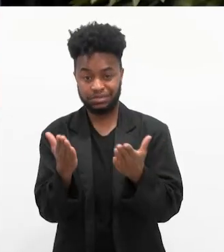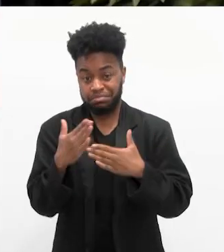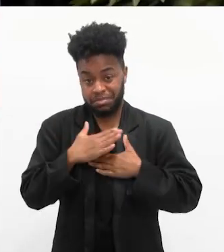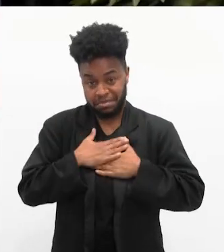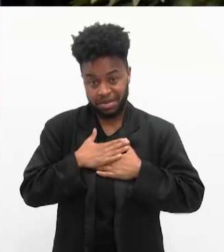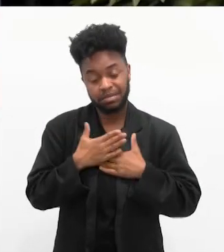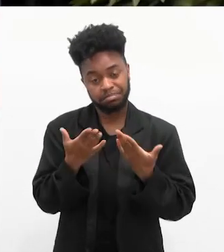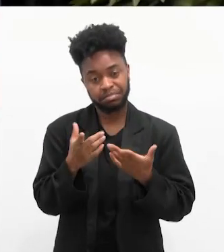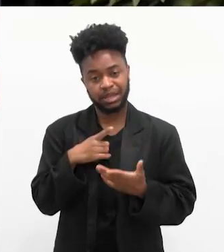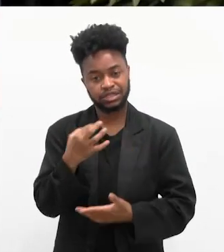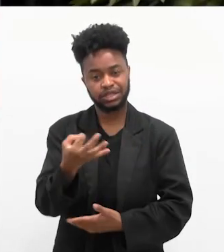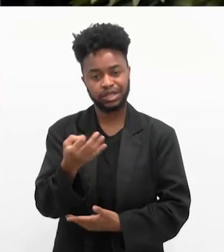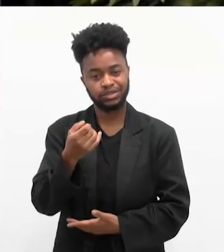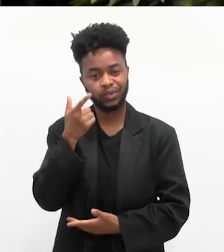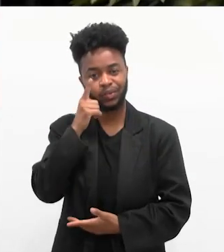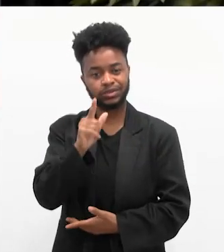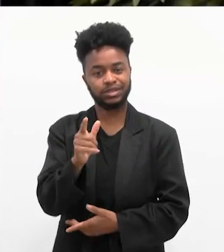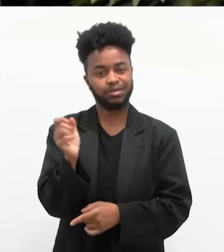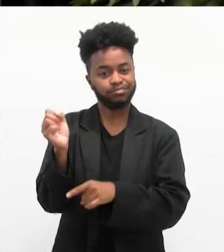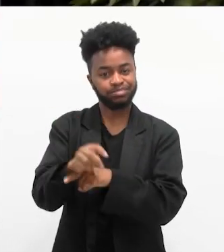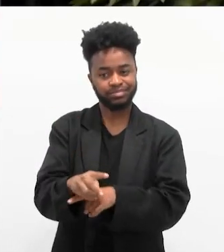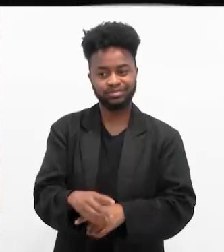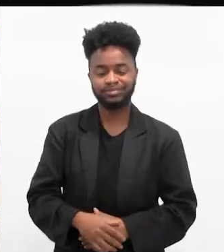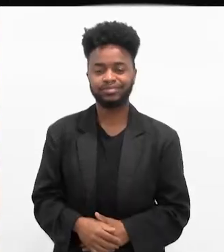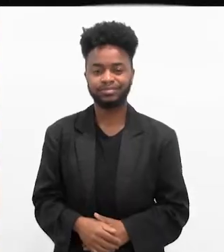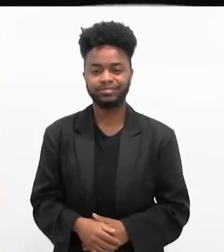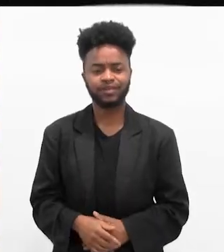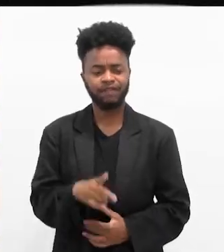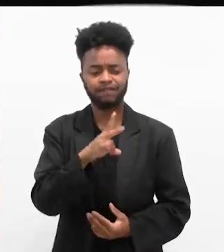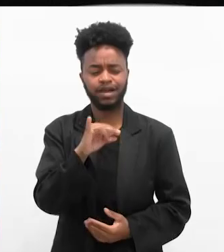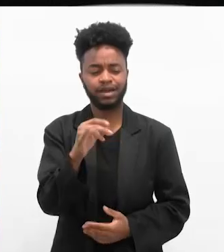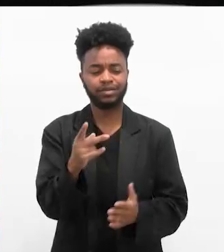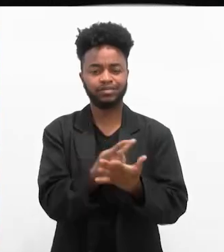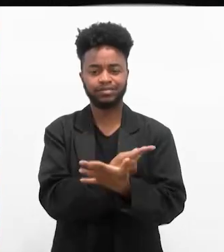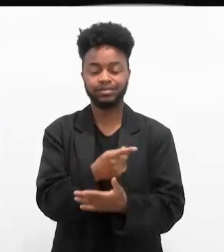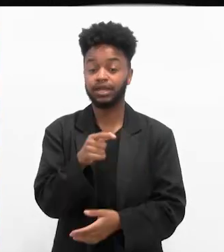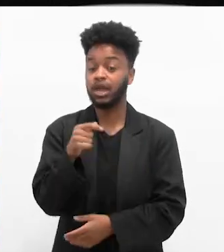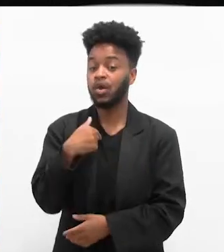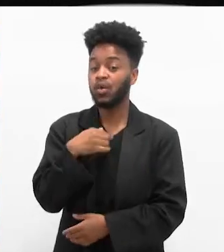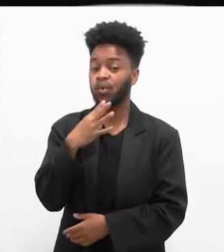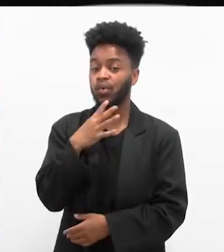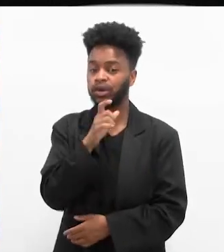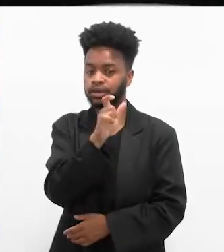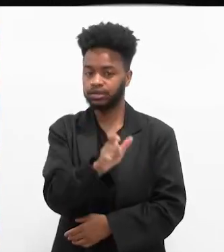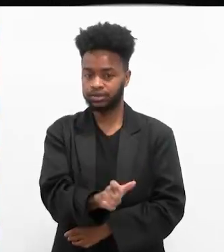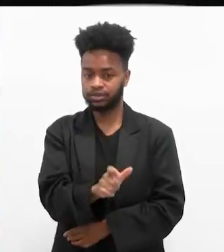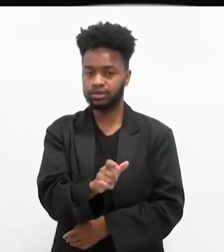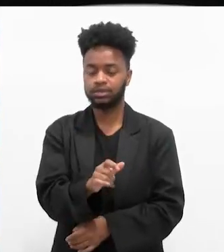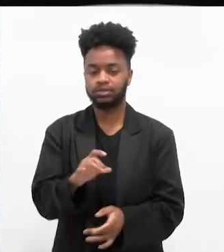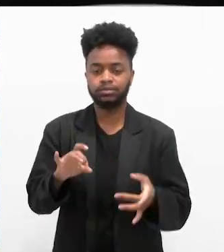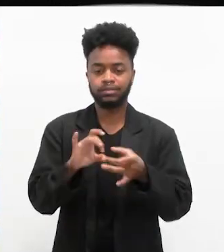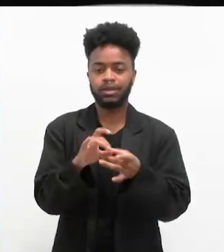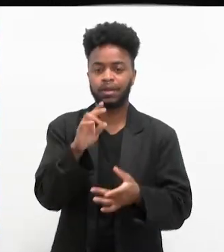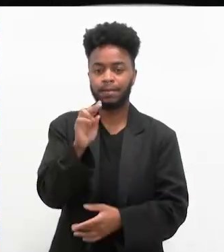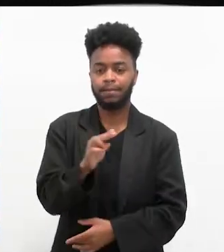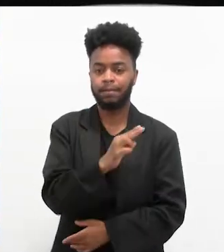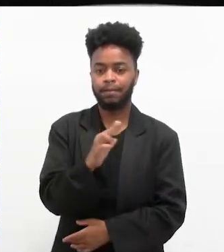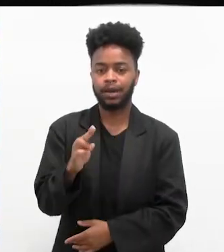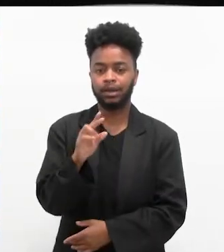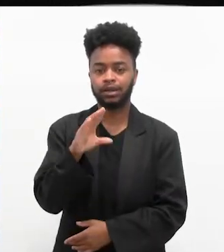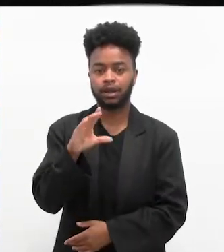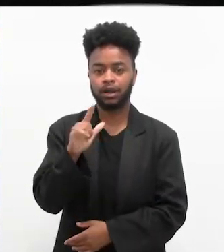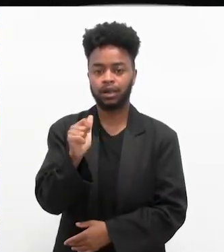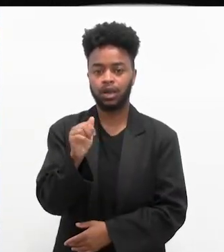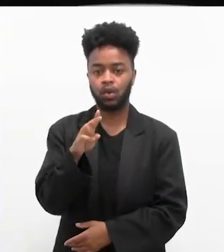queridos telespectadores, certamente chegarei lá. Irá chegar. Gente, o Brandes é alguém que eu conheci através do Padre